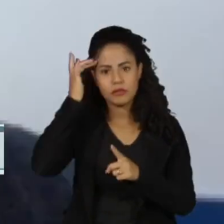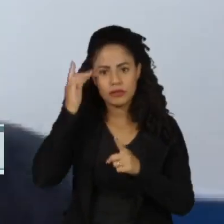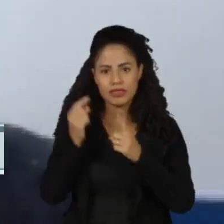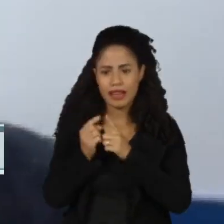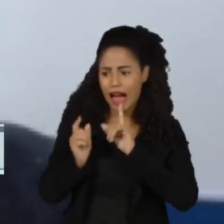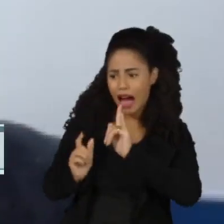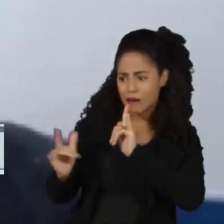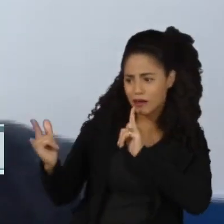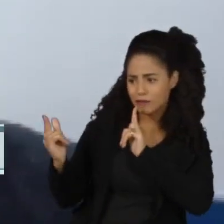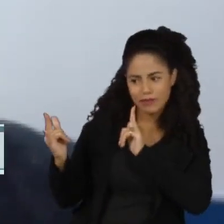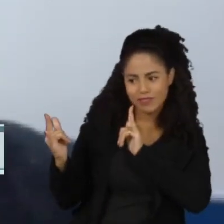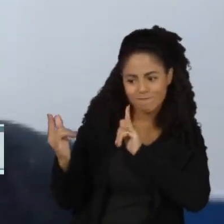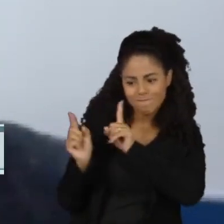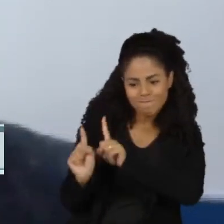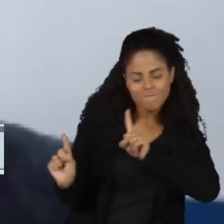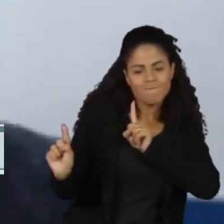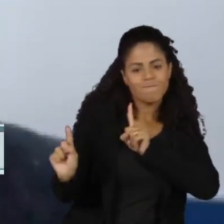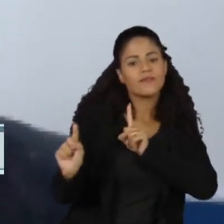amamos